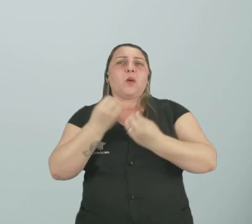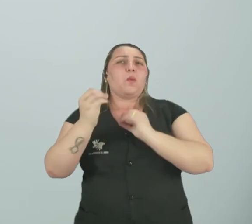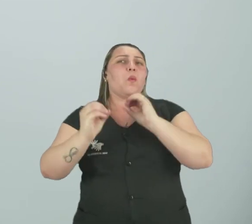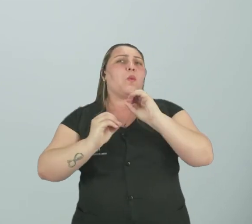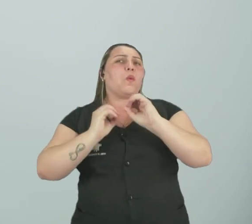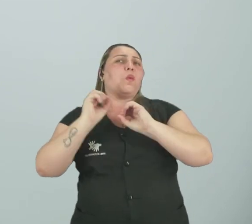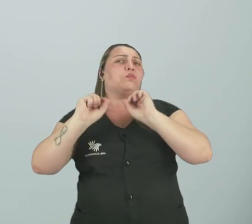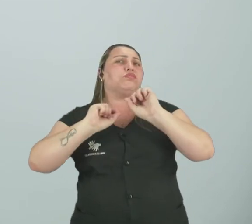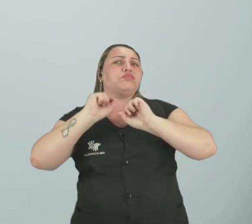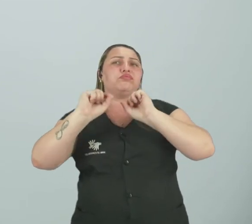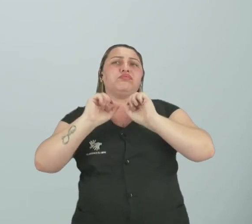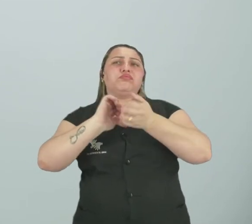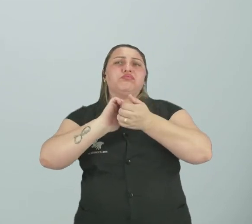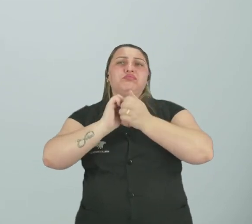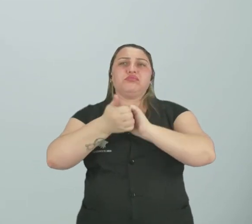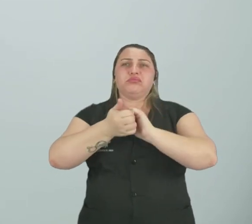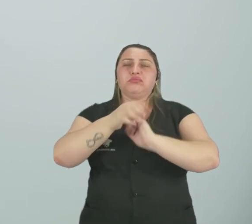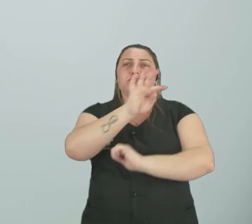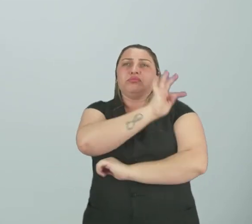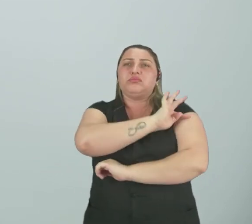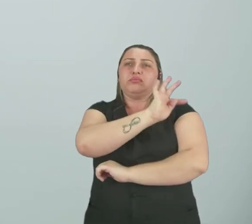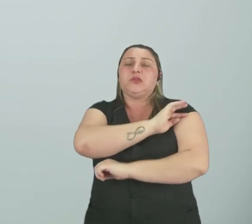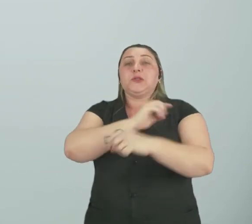que são esses esportes, né,